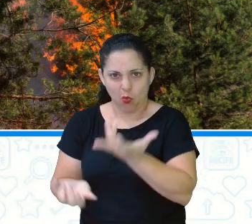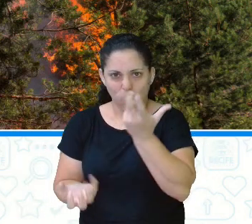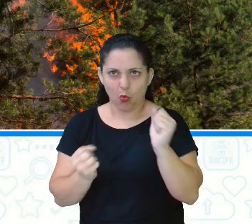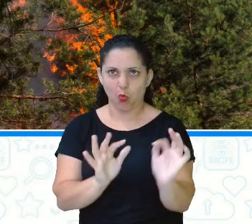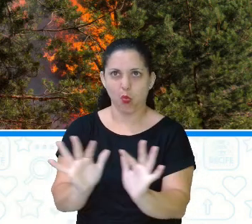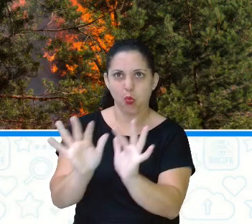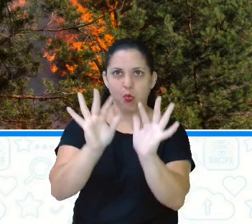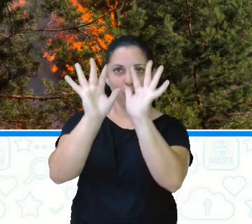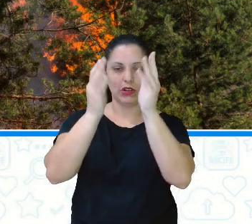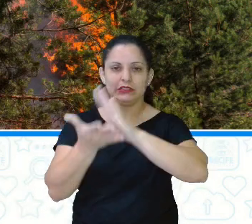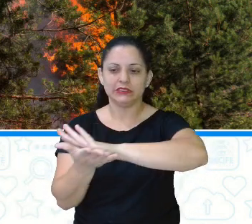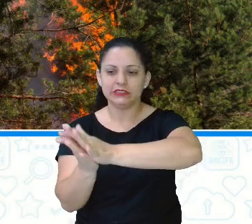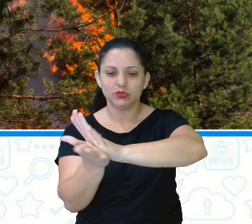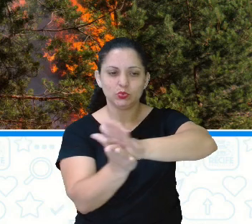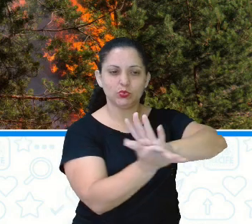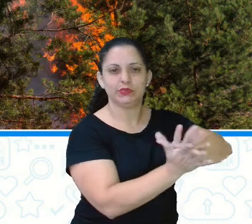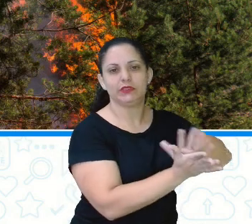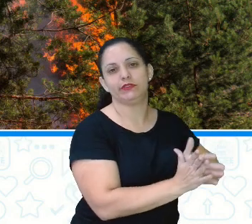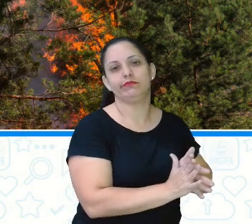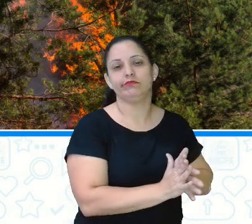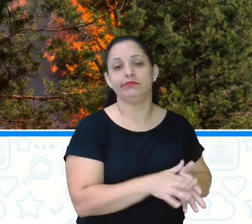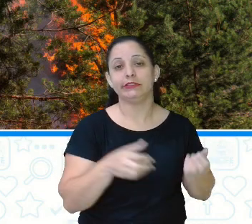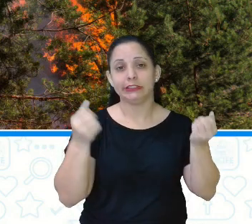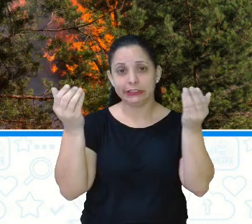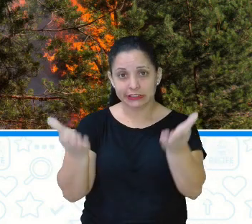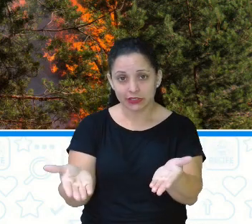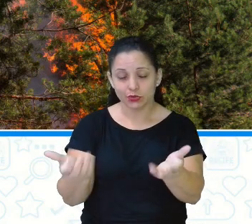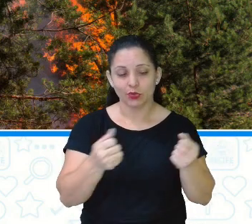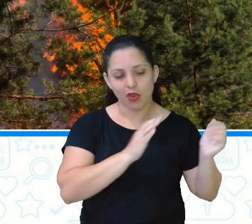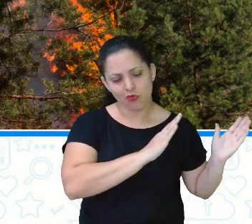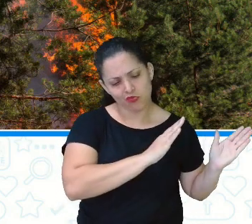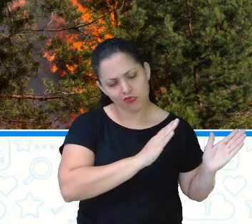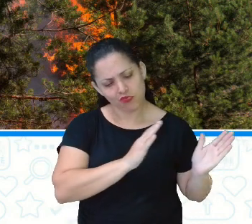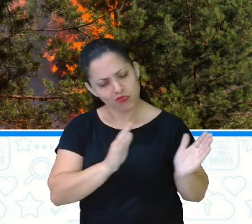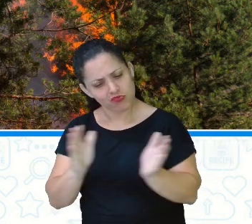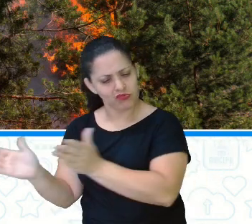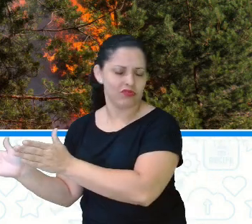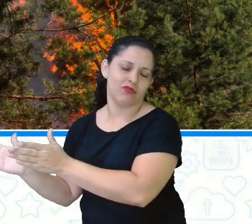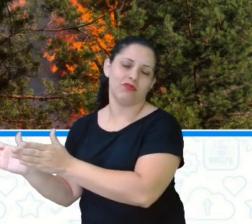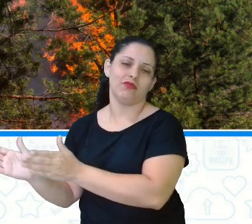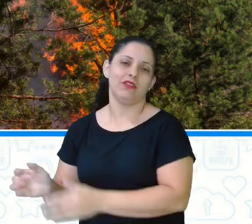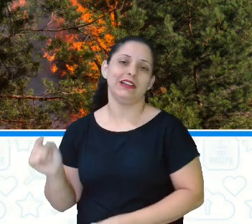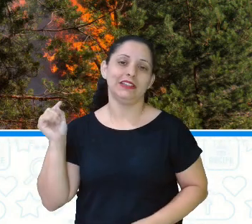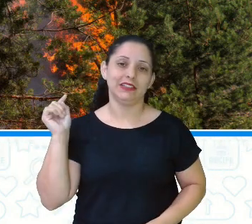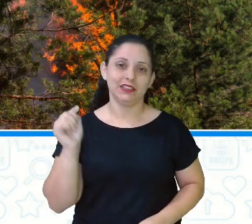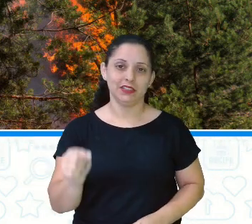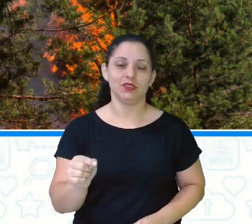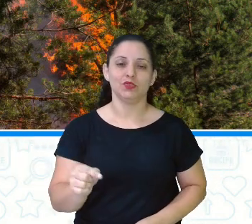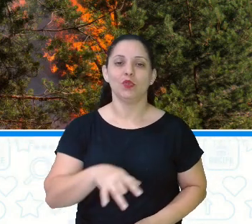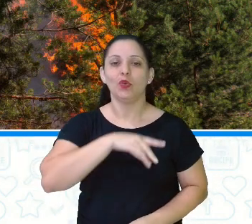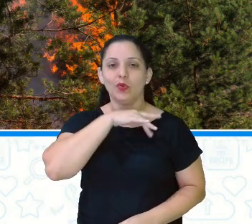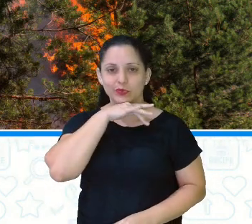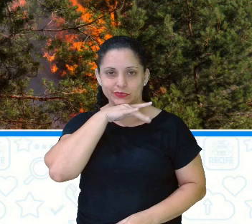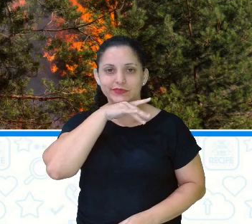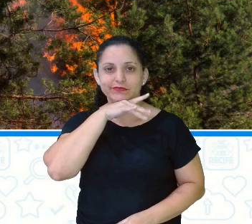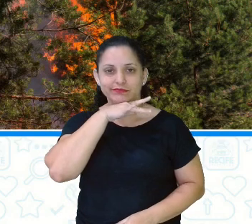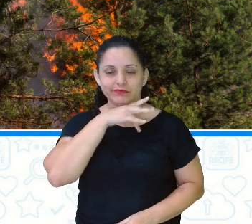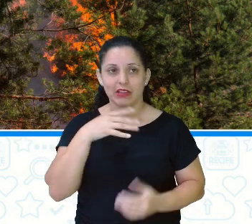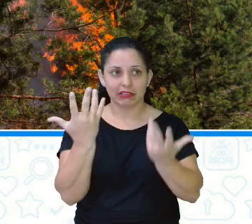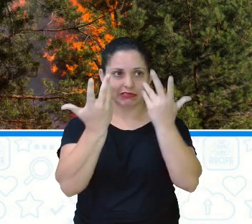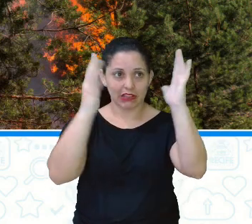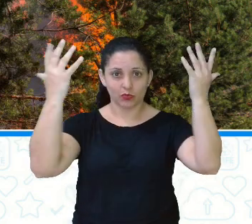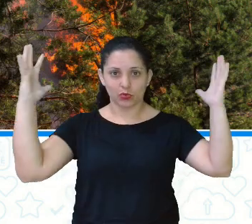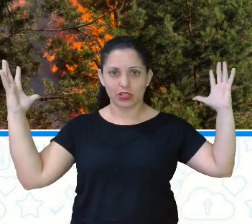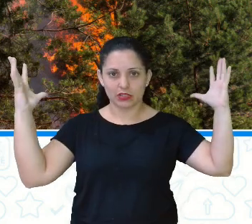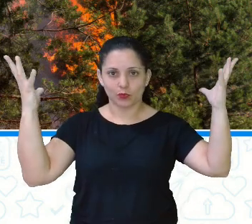esse processo que vai acontecendo ao longo dos anos vai fazendo com que a natureza ela sofra e a gente